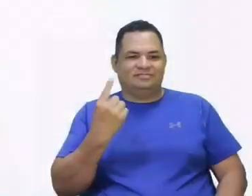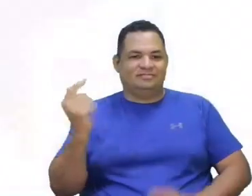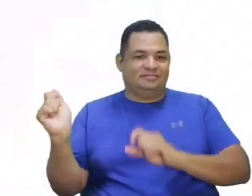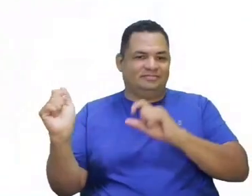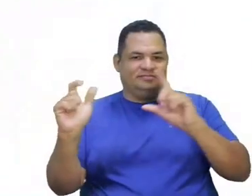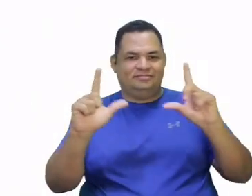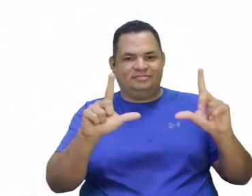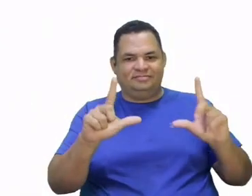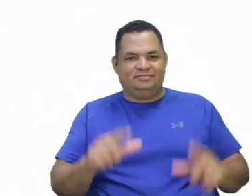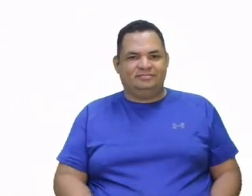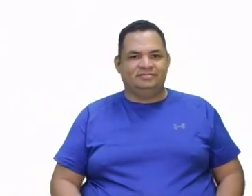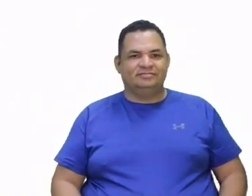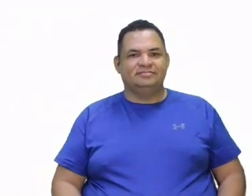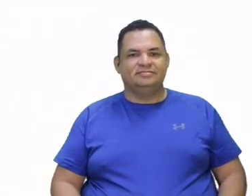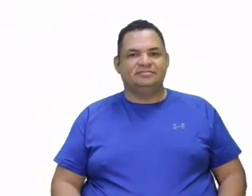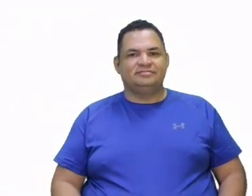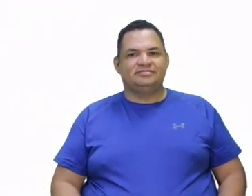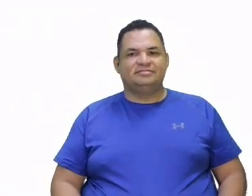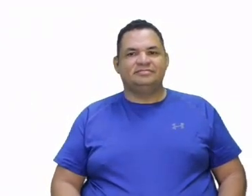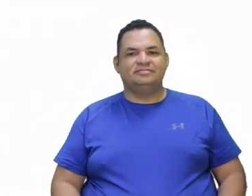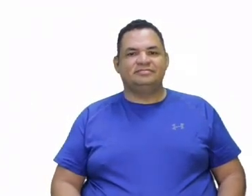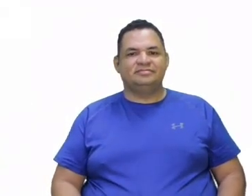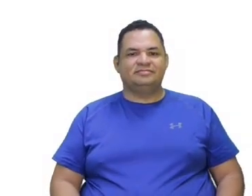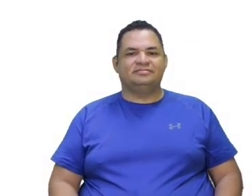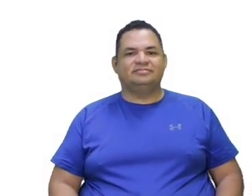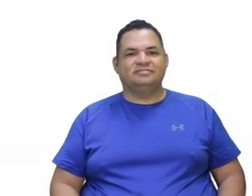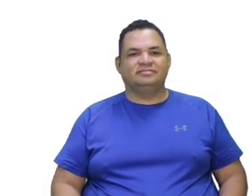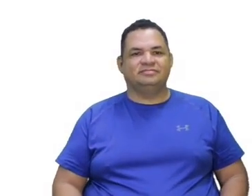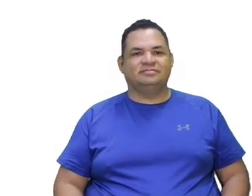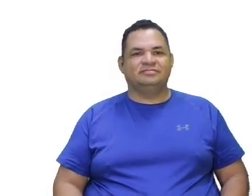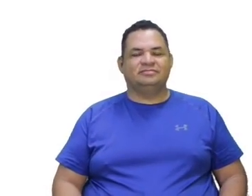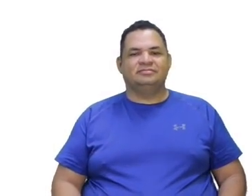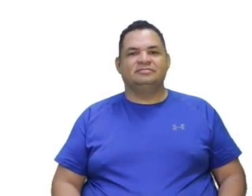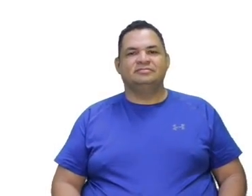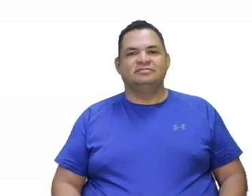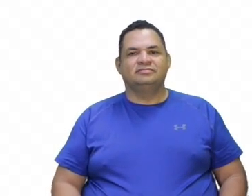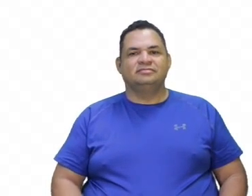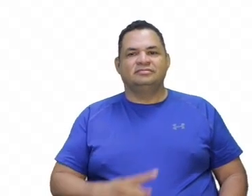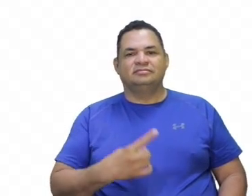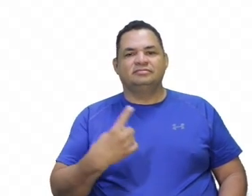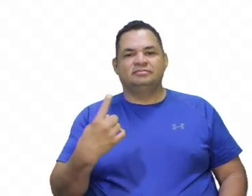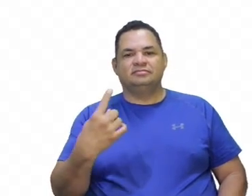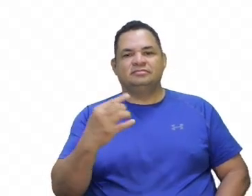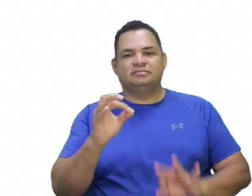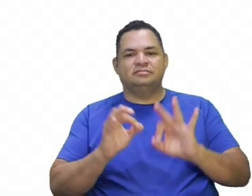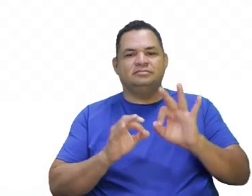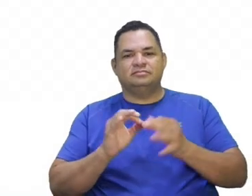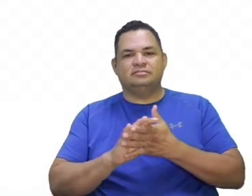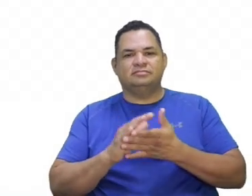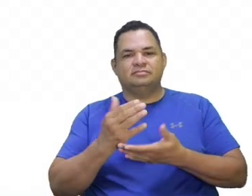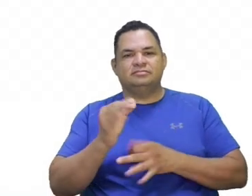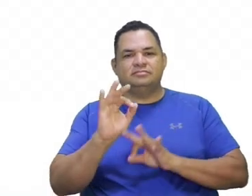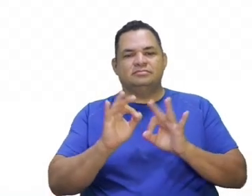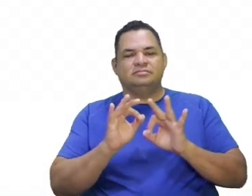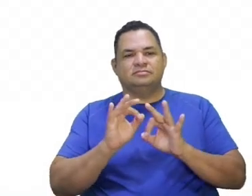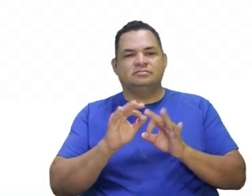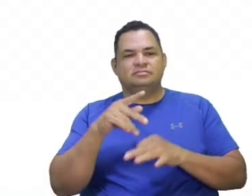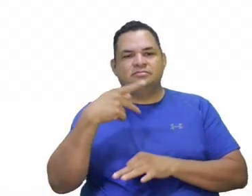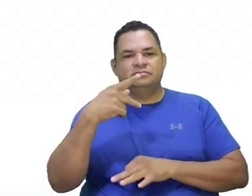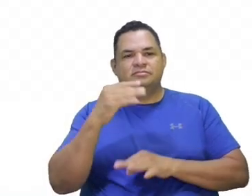slide. O povo agora ficou com o coração na mão. Bom, gente, nós estamos falando de distribuição